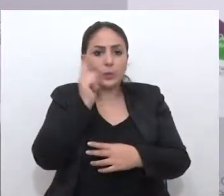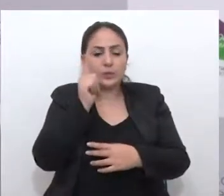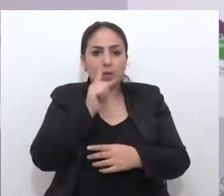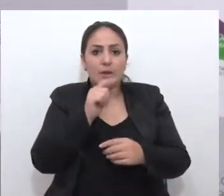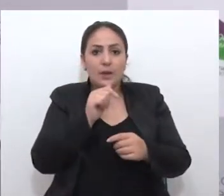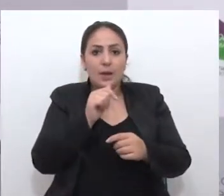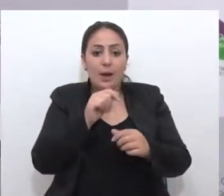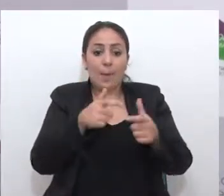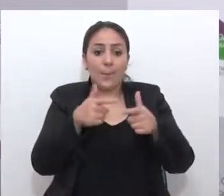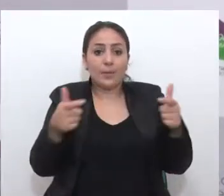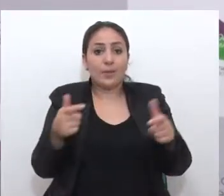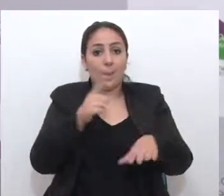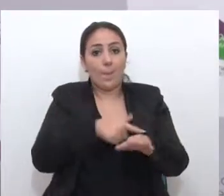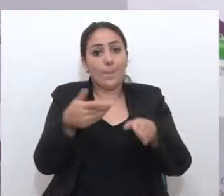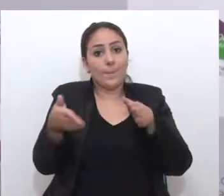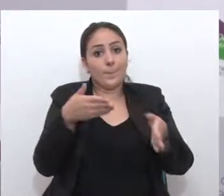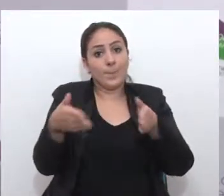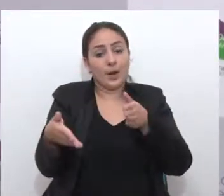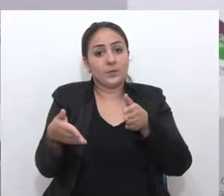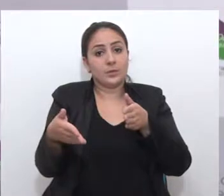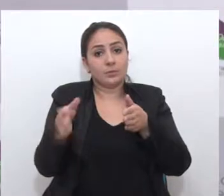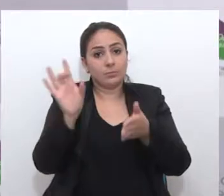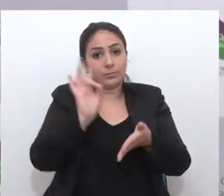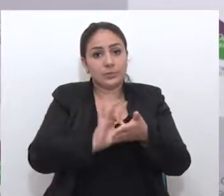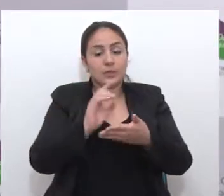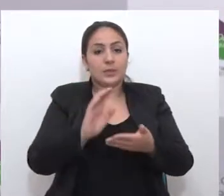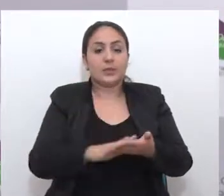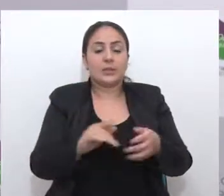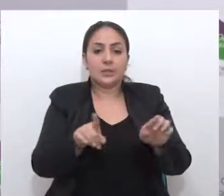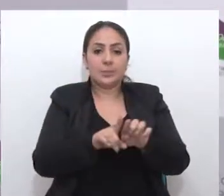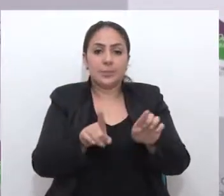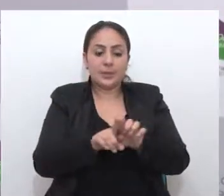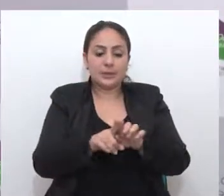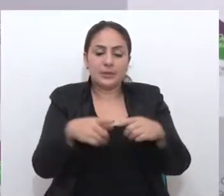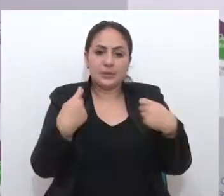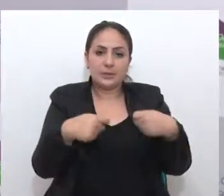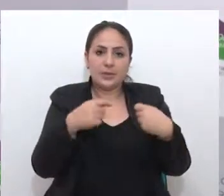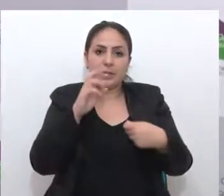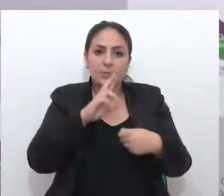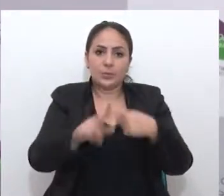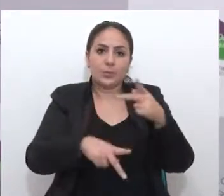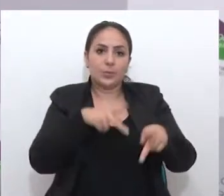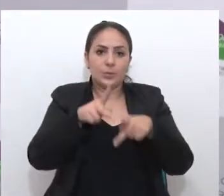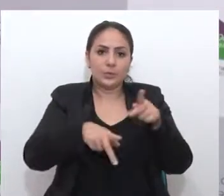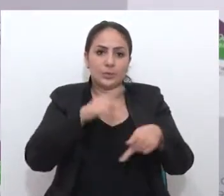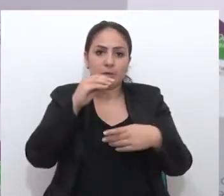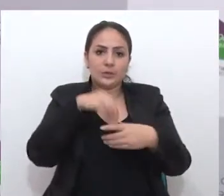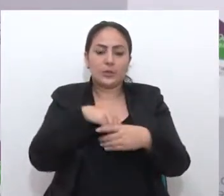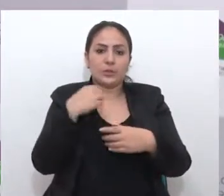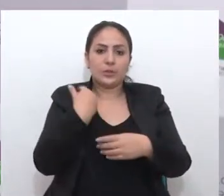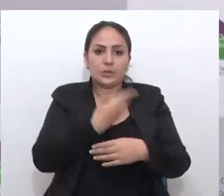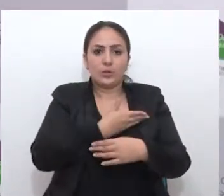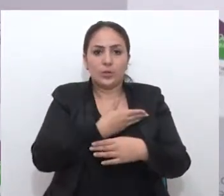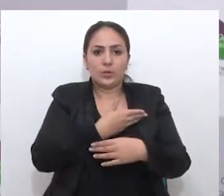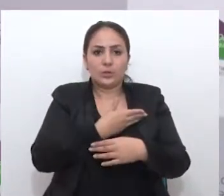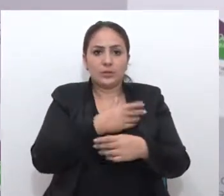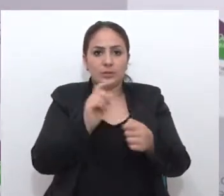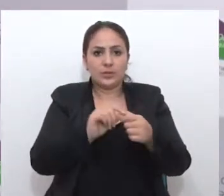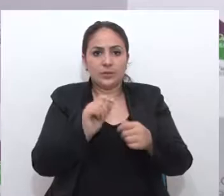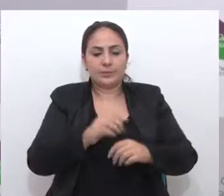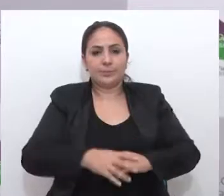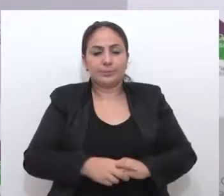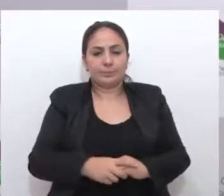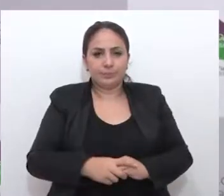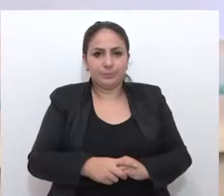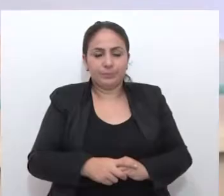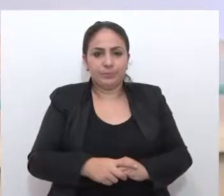tornamos os prazos mais reais e damos a necessidade e damos resposta à população dentro daquilo que nós